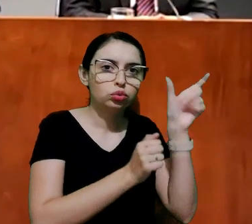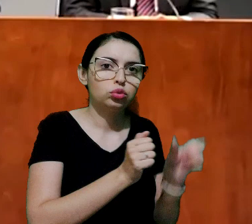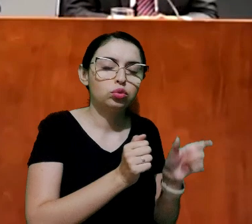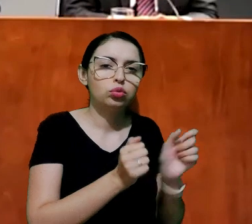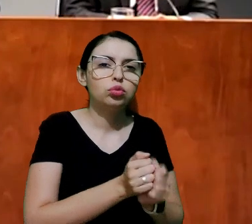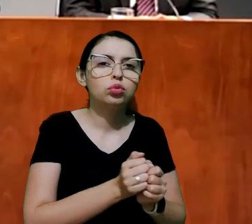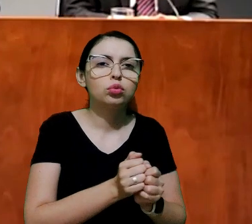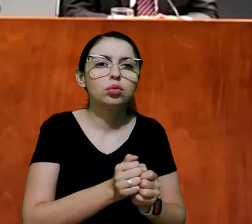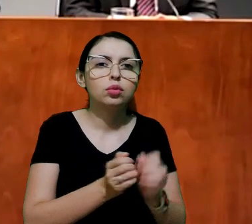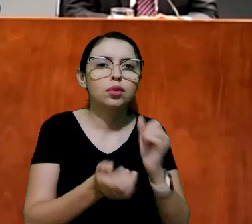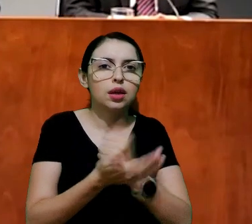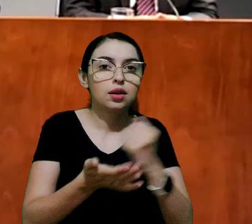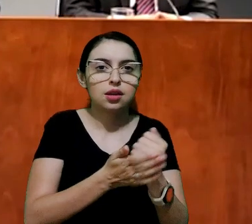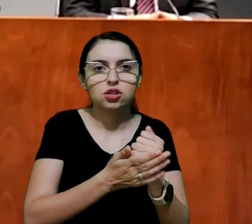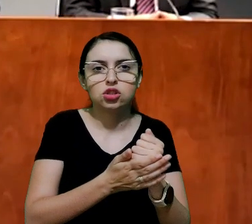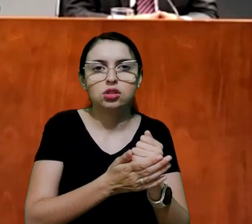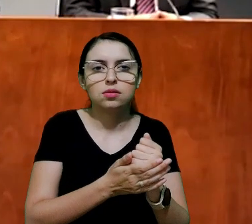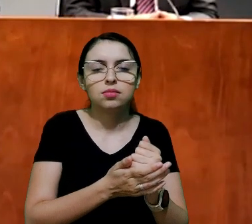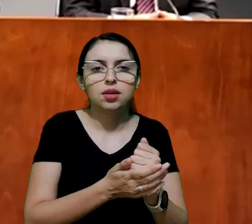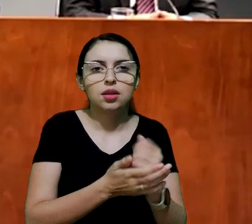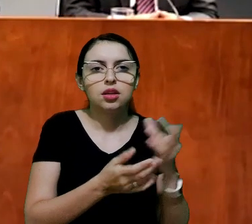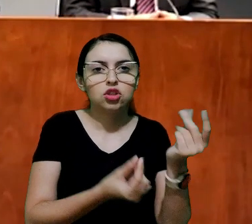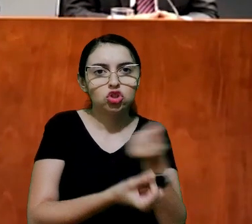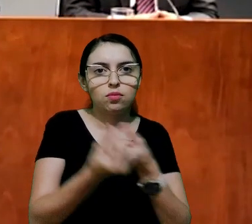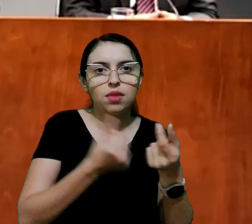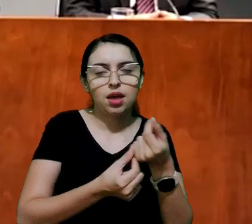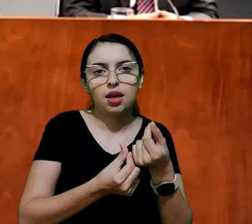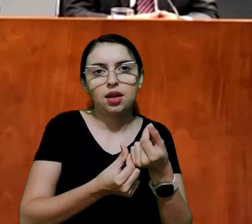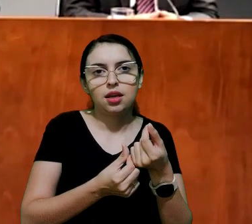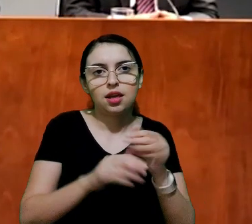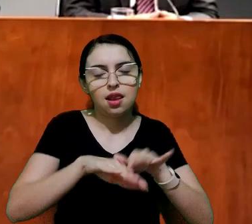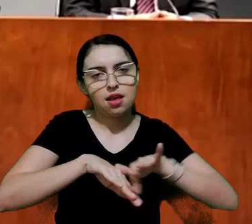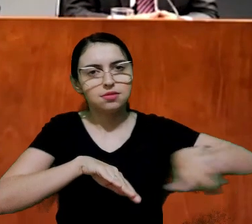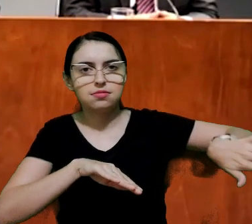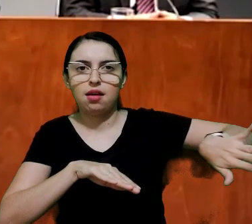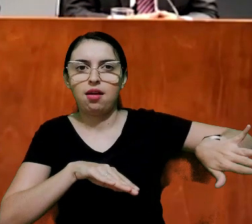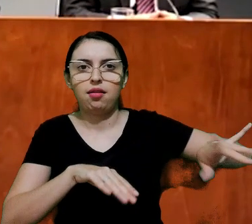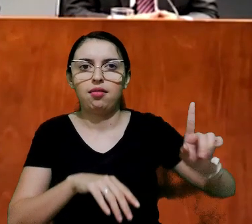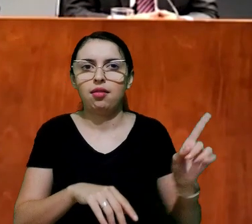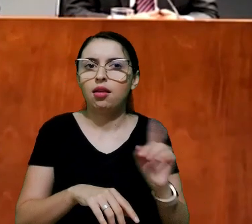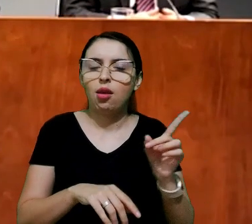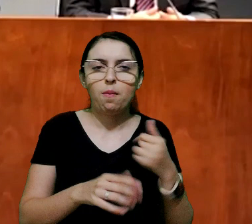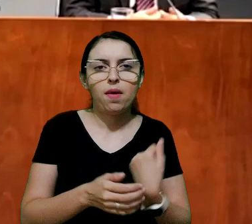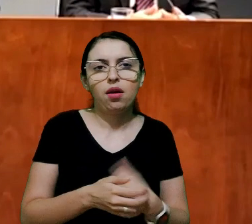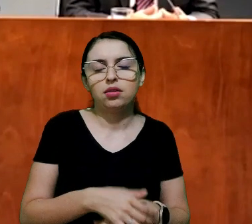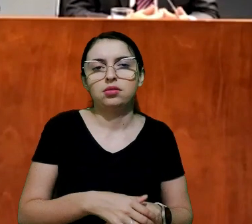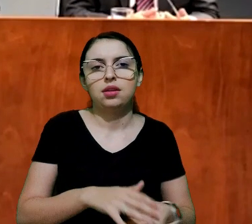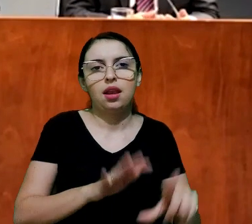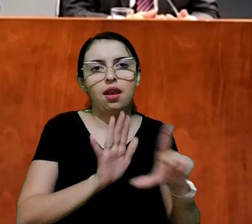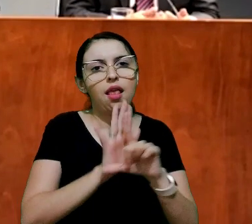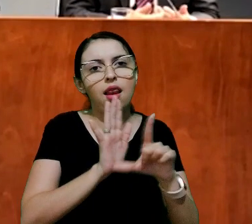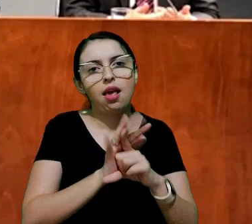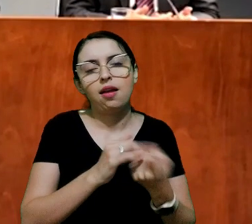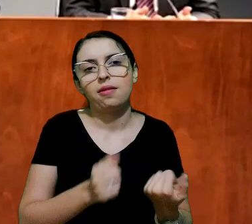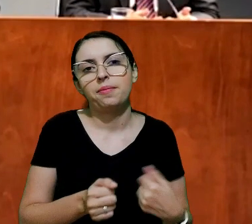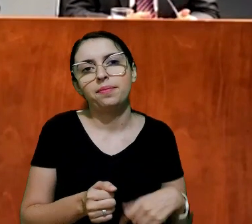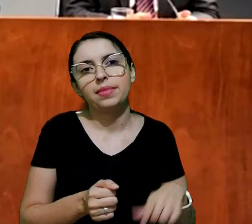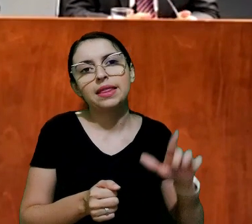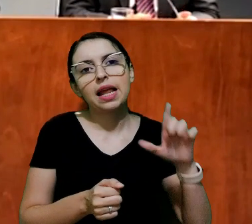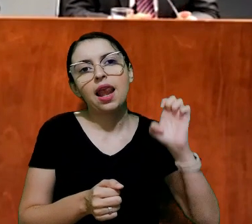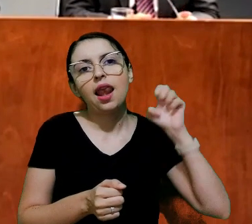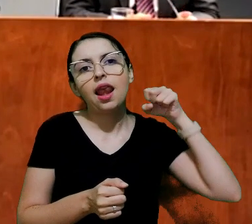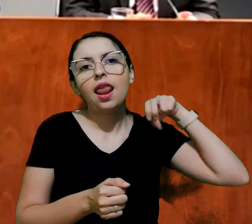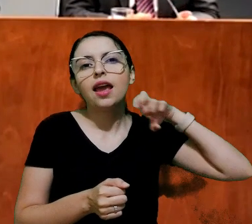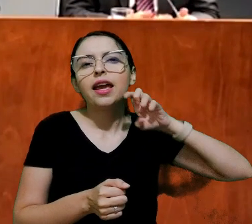né? Então, o cônjuge casado no regime obrigatório de bens não participa da sucessão, ele é excluído, ele não